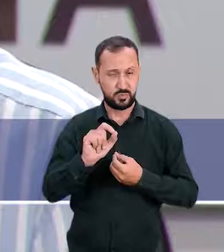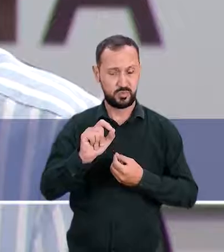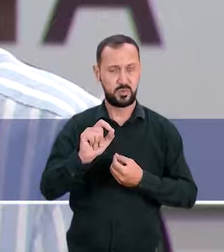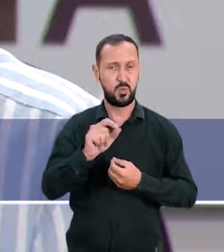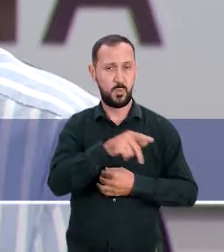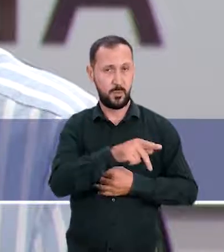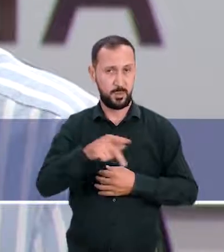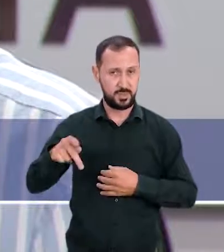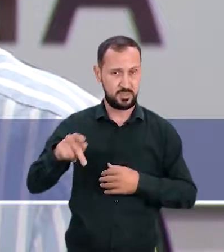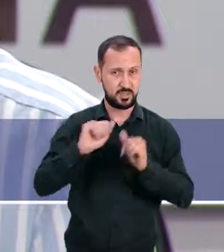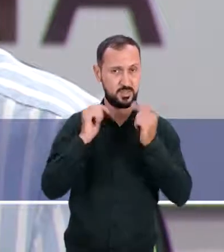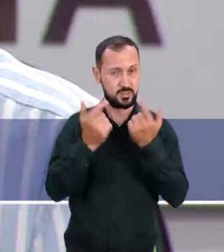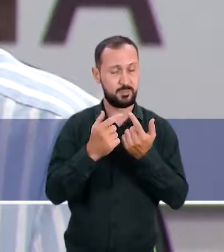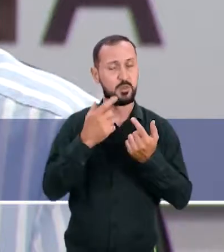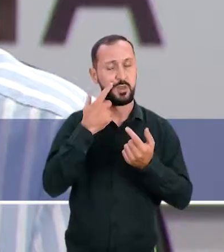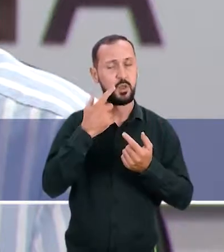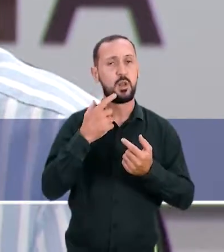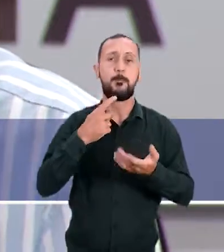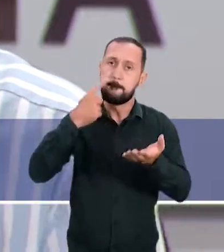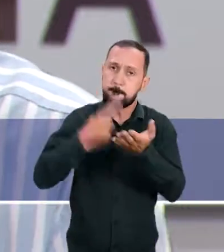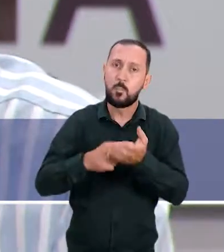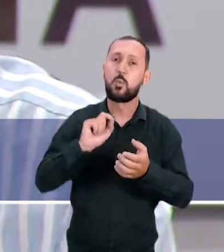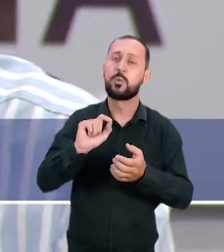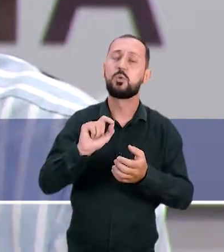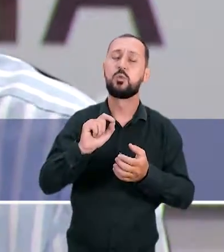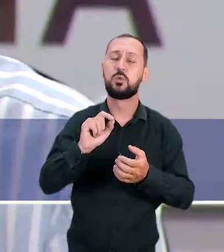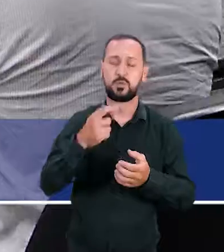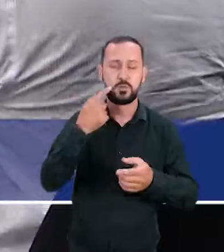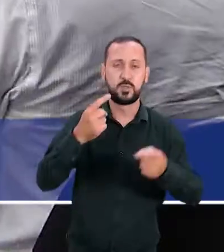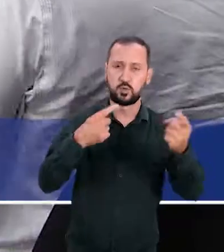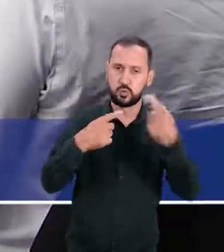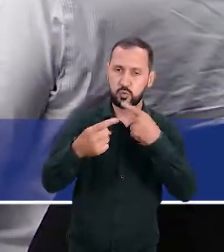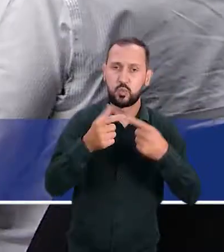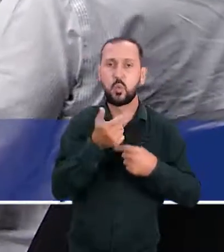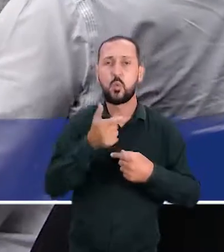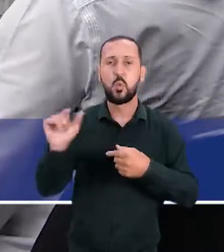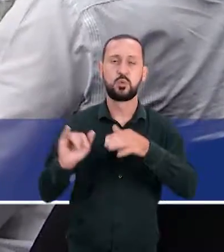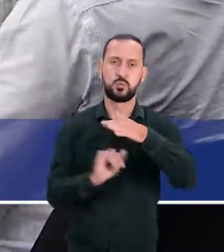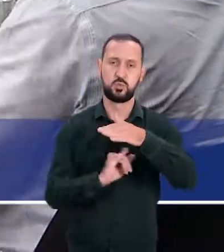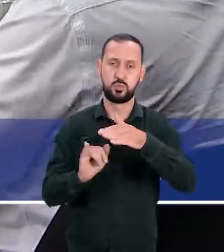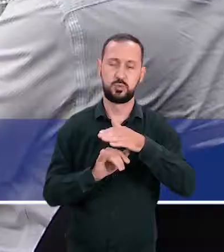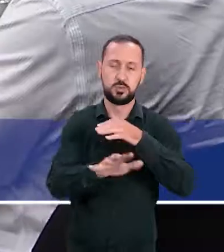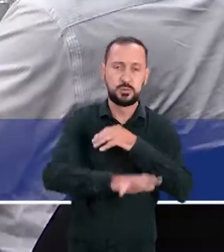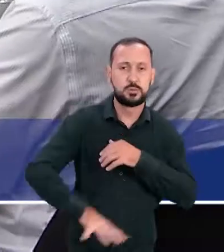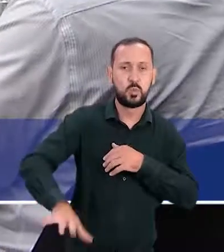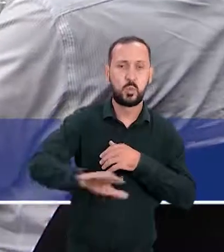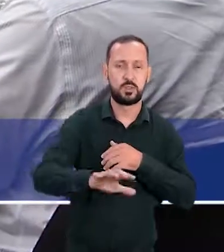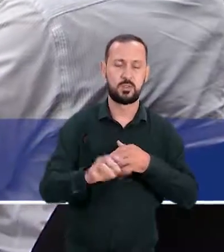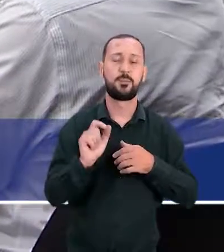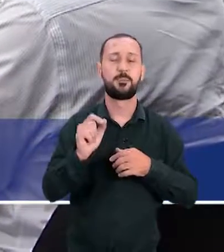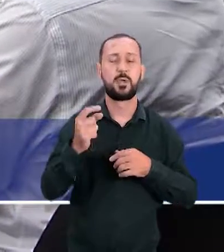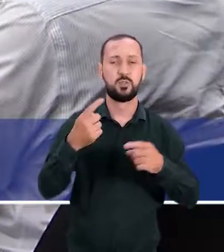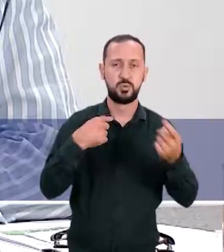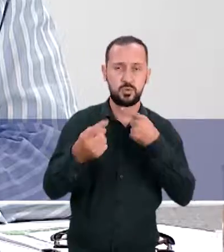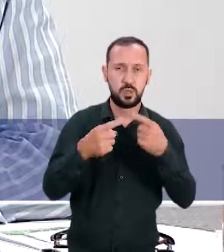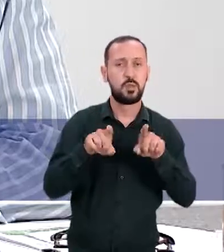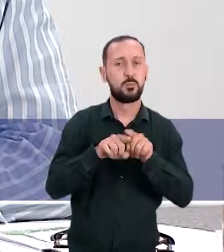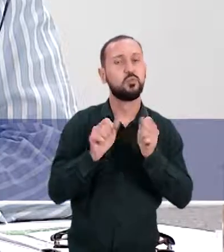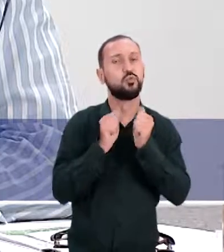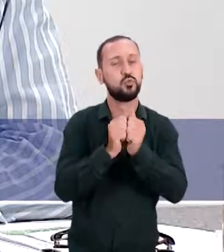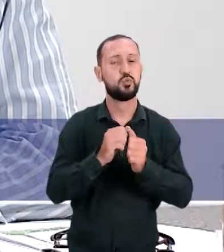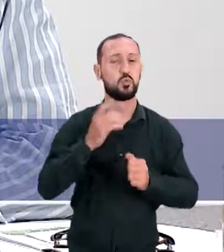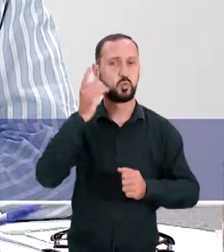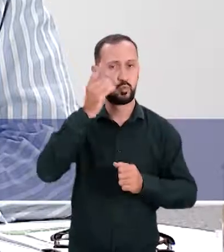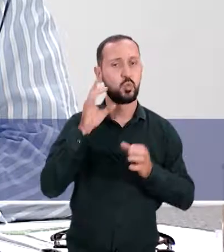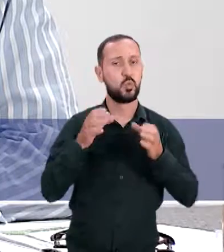o presidente do Legislativo se comprometeu em ampliar a discussão, inclusive com outras instituições do segmento agropecuário, com os